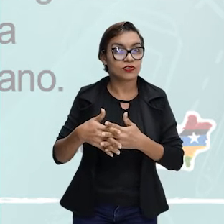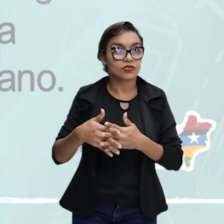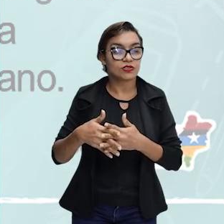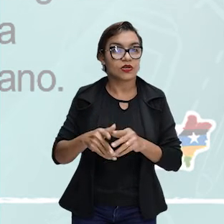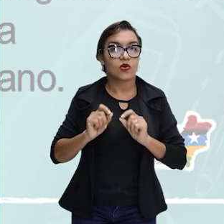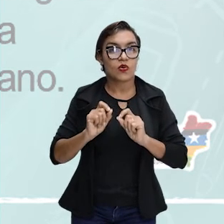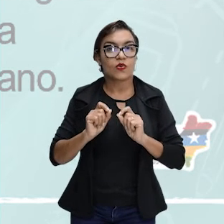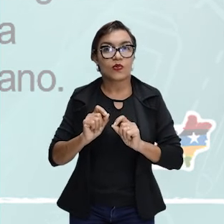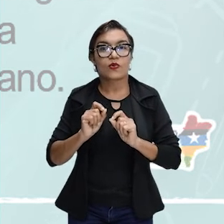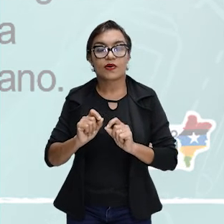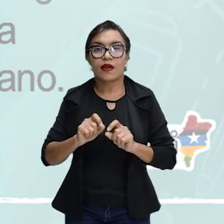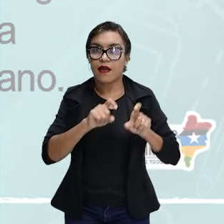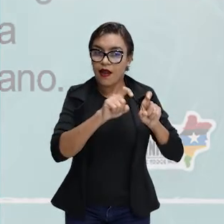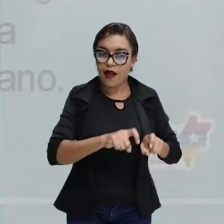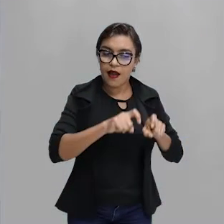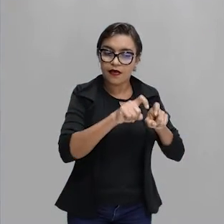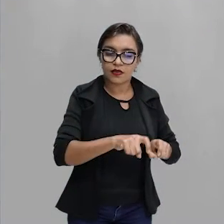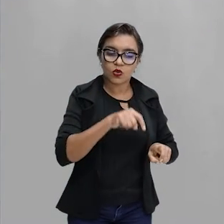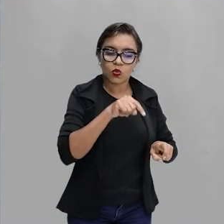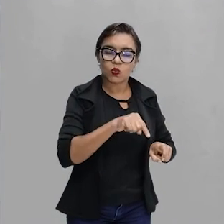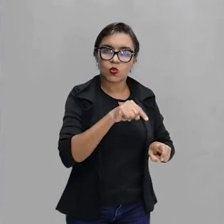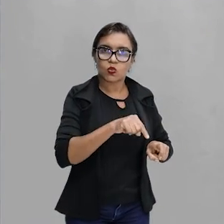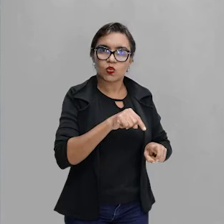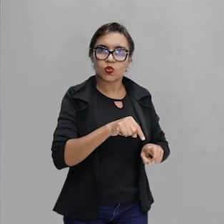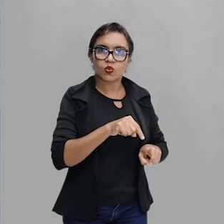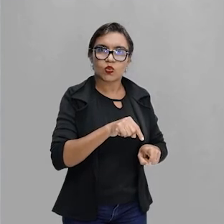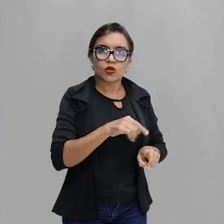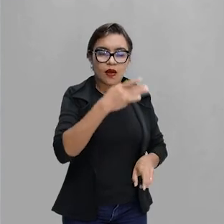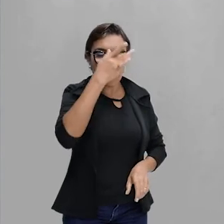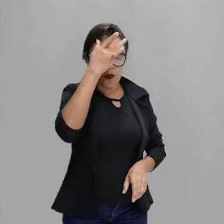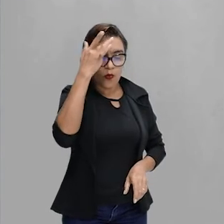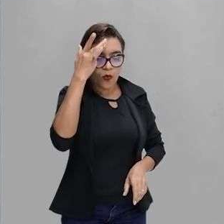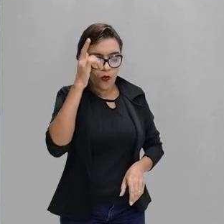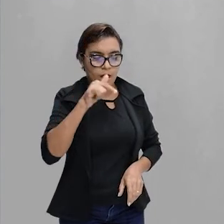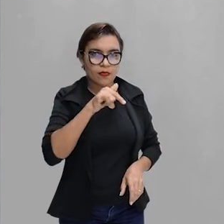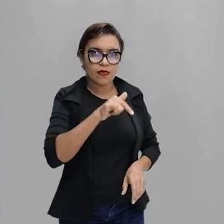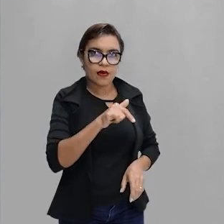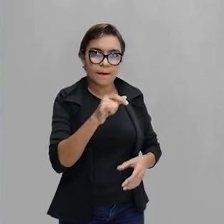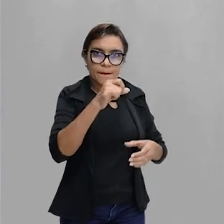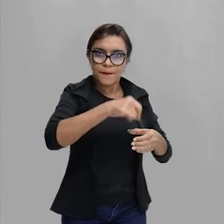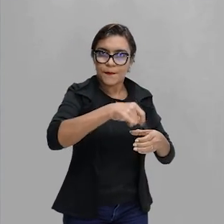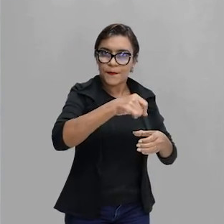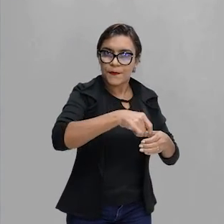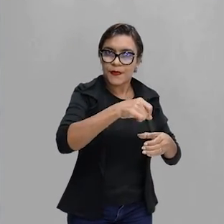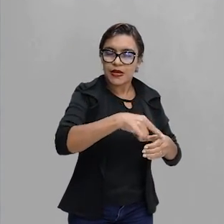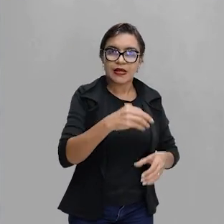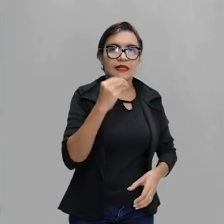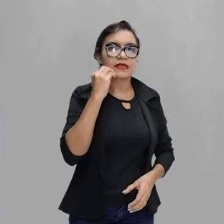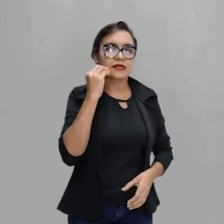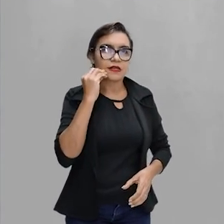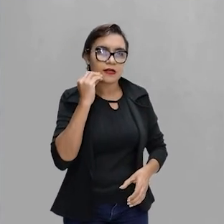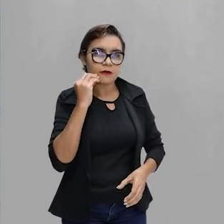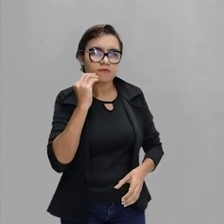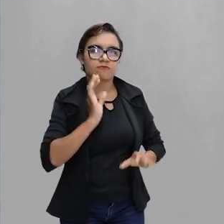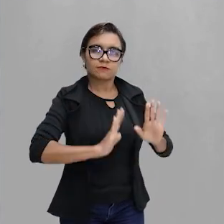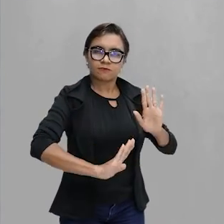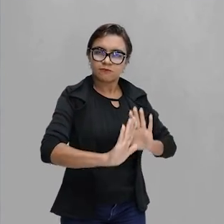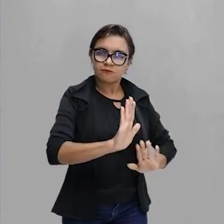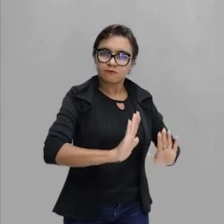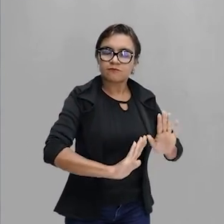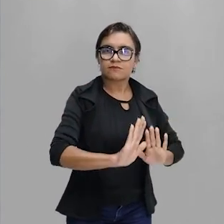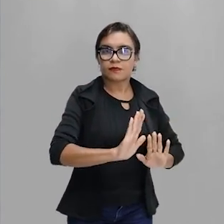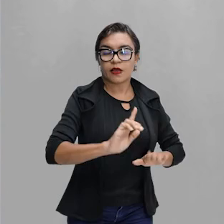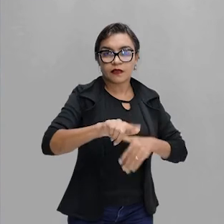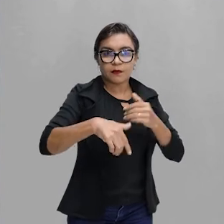é a diferença, Marcos? A agricultura, gente, o homem vai lá e planta, né, tem todo o cuidado e depois ele faz a